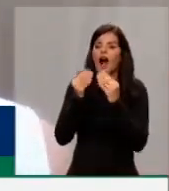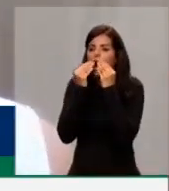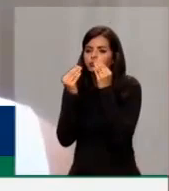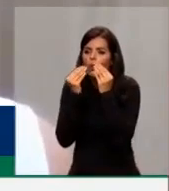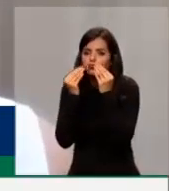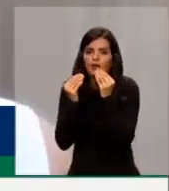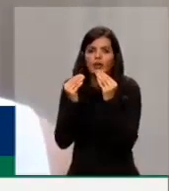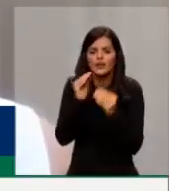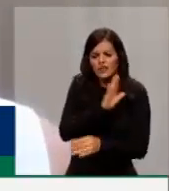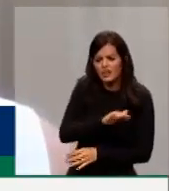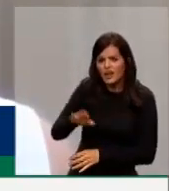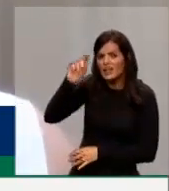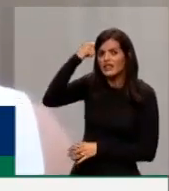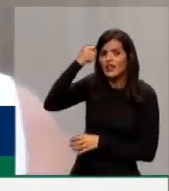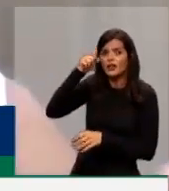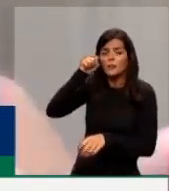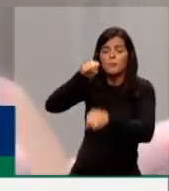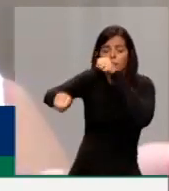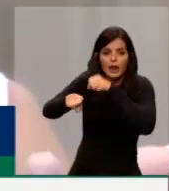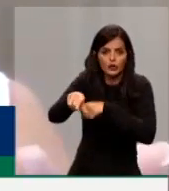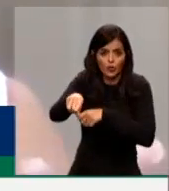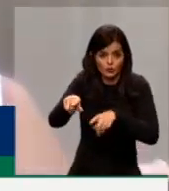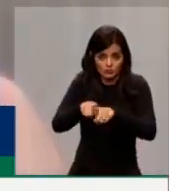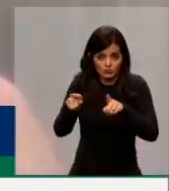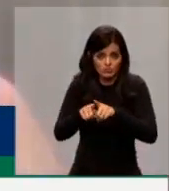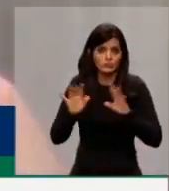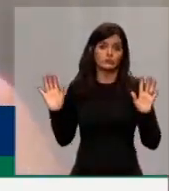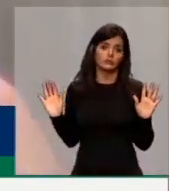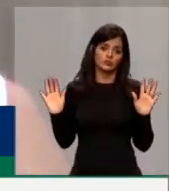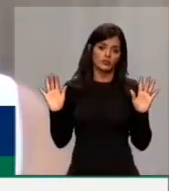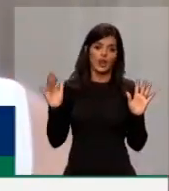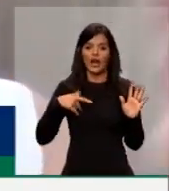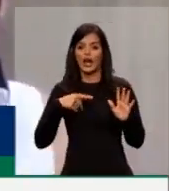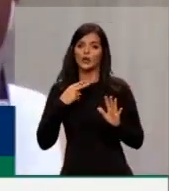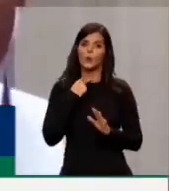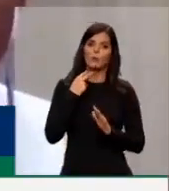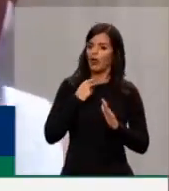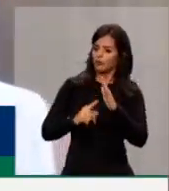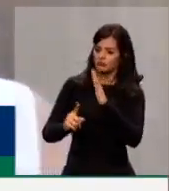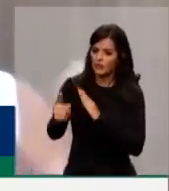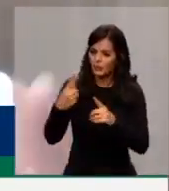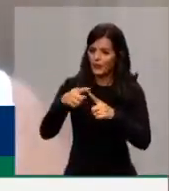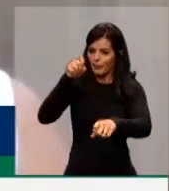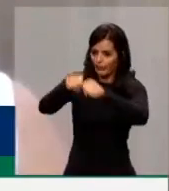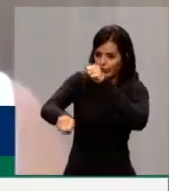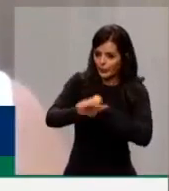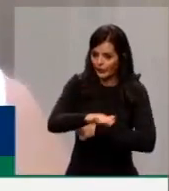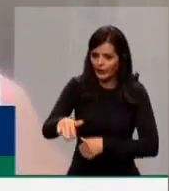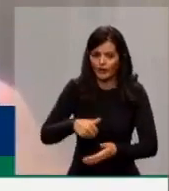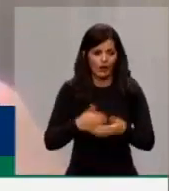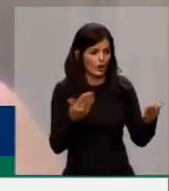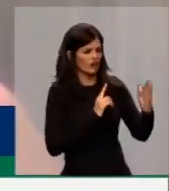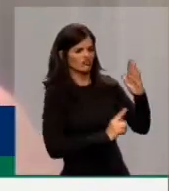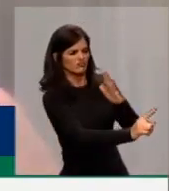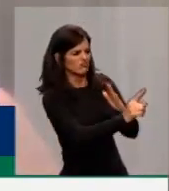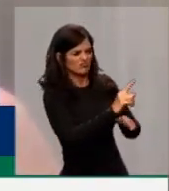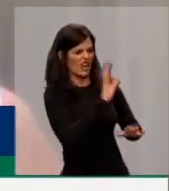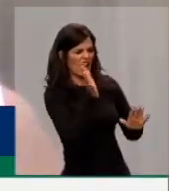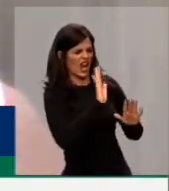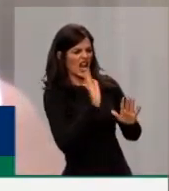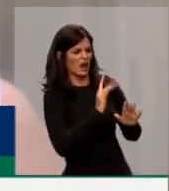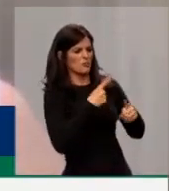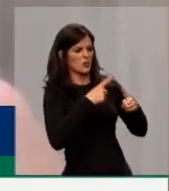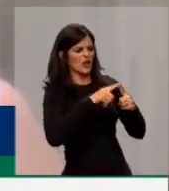eles a gente não está podendo mais comer neles, né? Então a gente não pode ir ali porque matou a criança, não pode ir aqui porque matou o negro agora, não pode ir porque não deixa a mulher